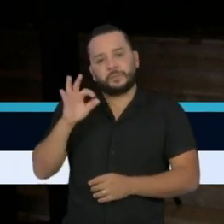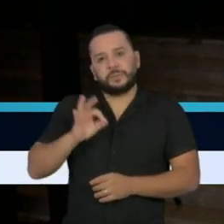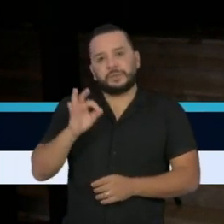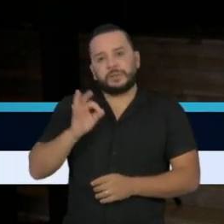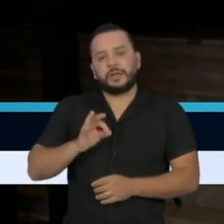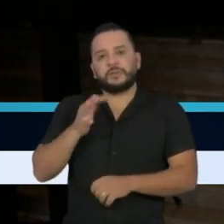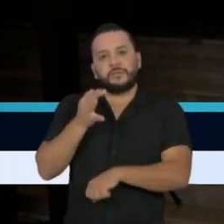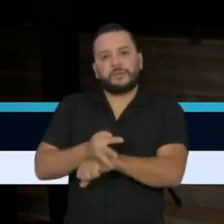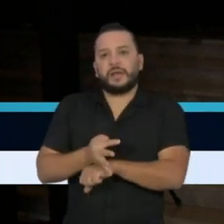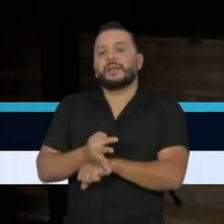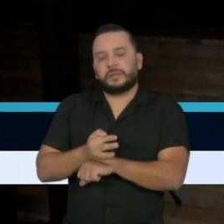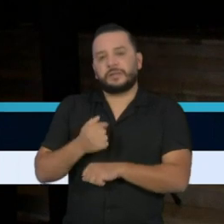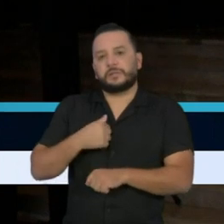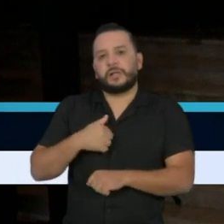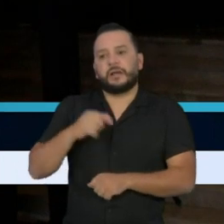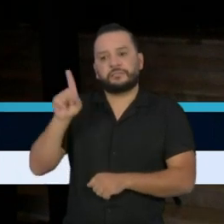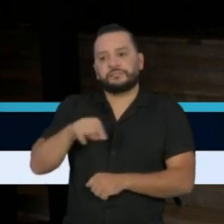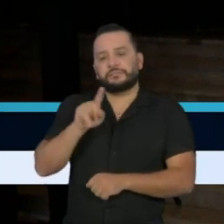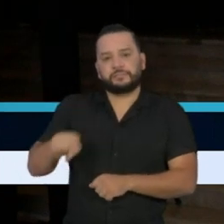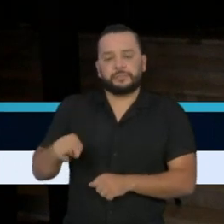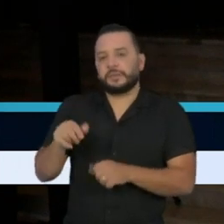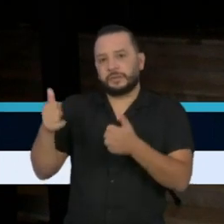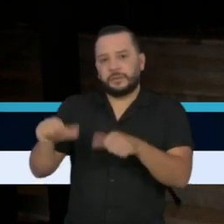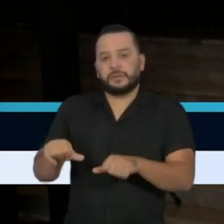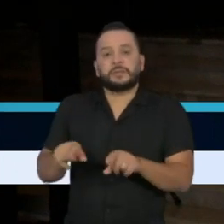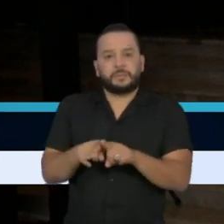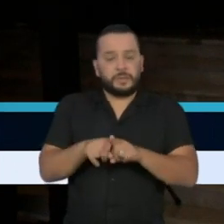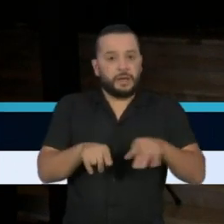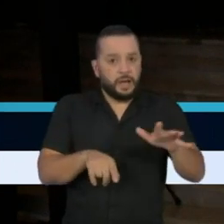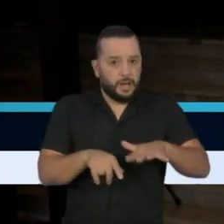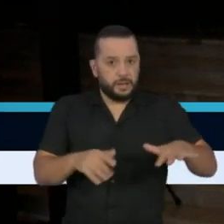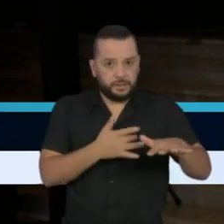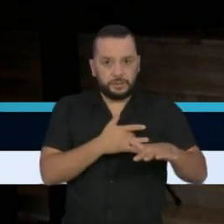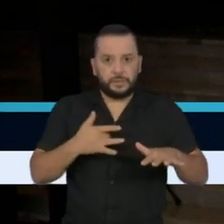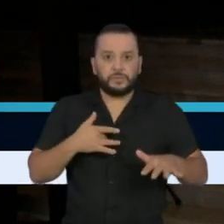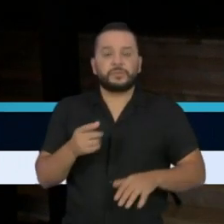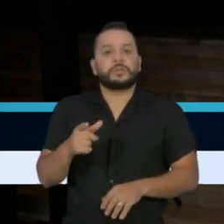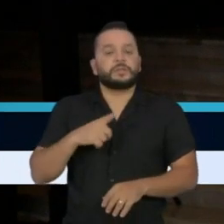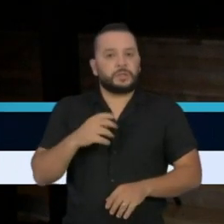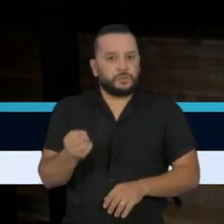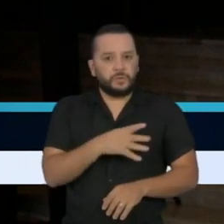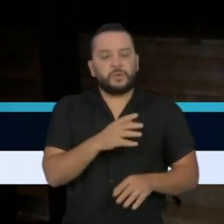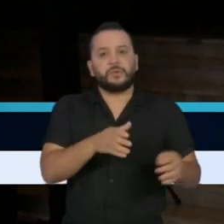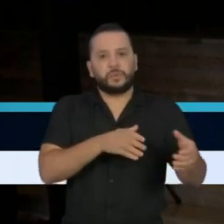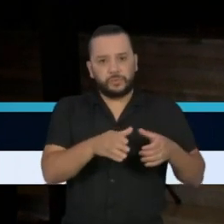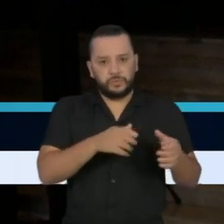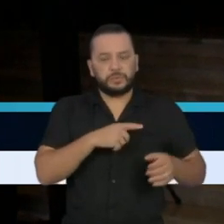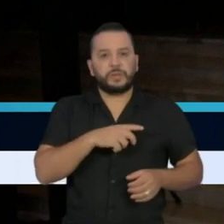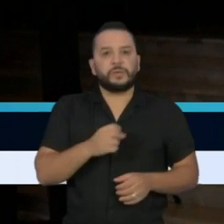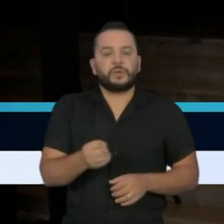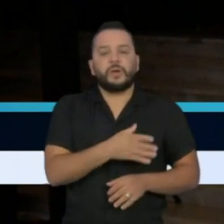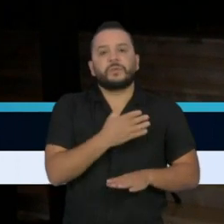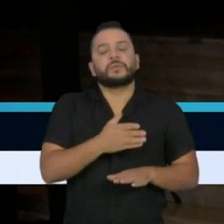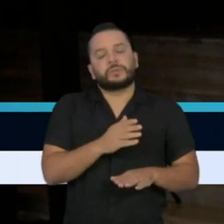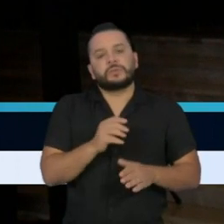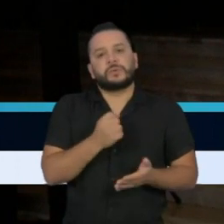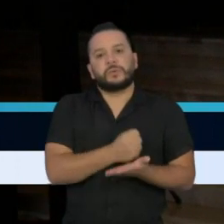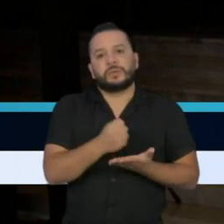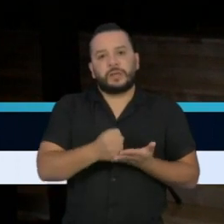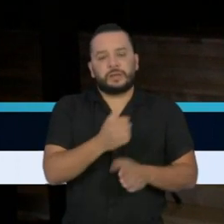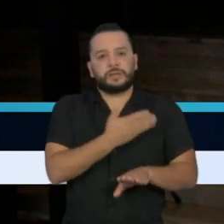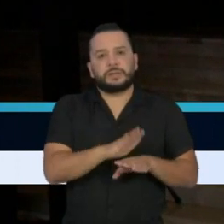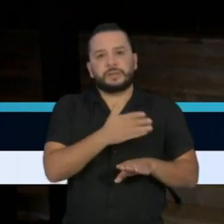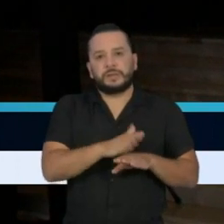funcionários. Com exceção para a saúde, nós temos também novos concursos, novos contratos de estágio, designação de pessoal que